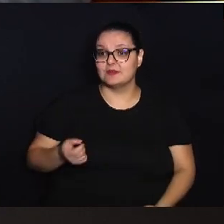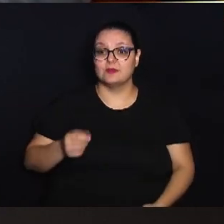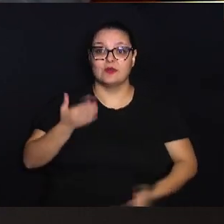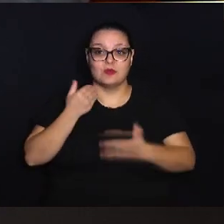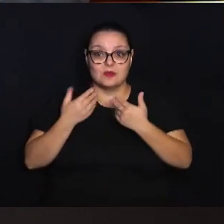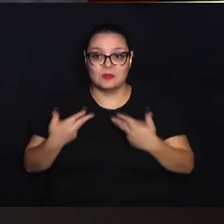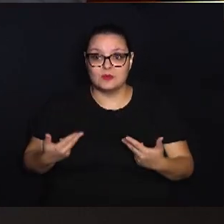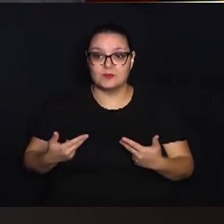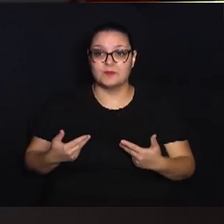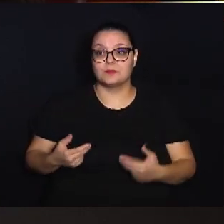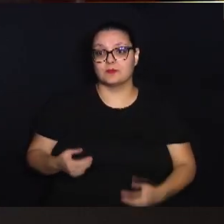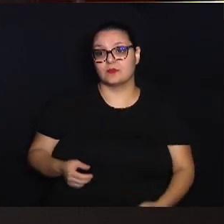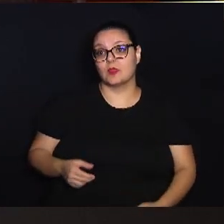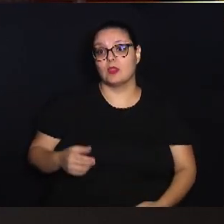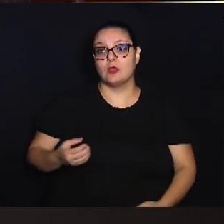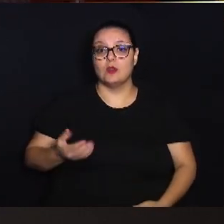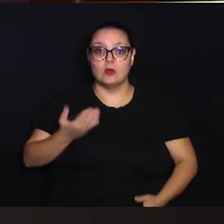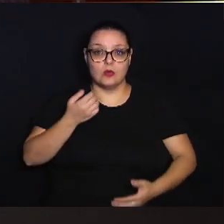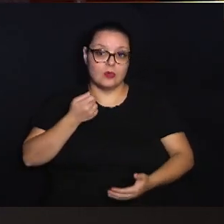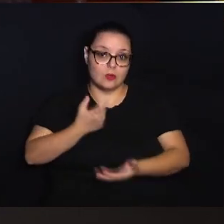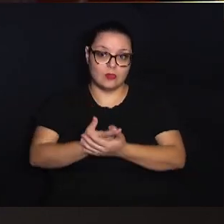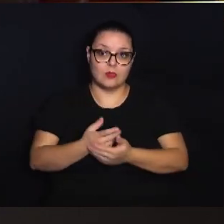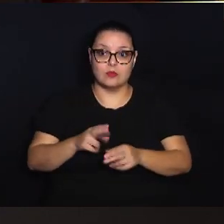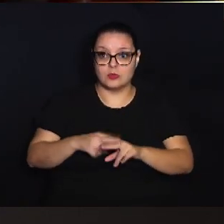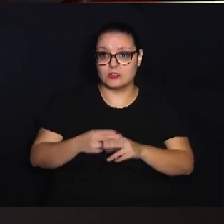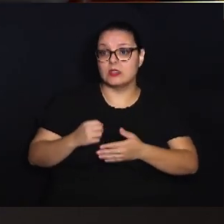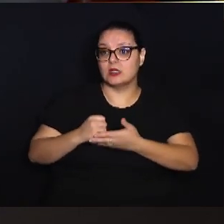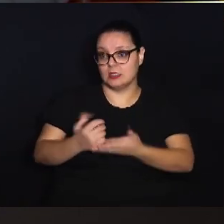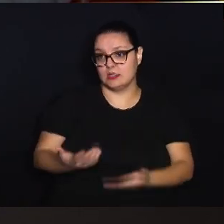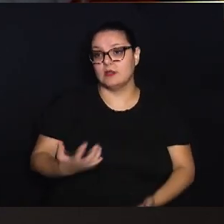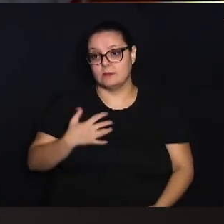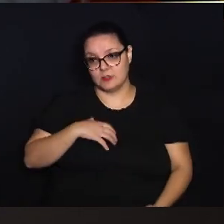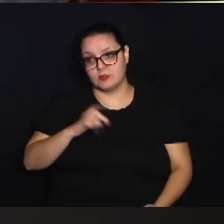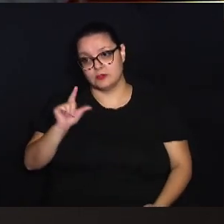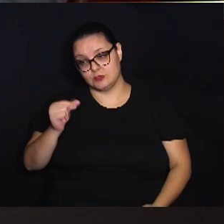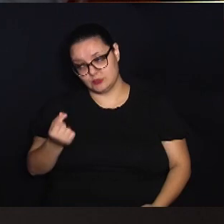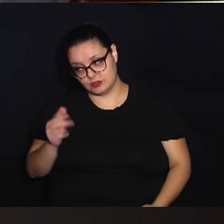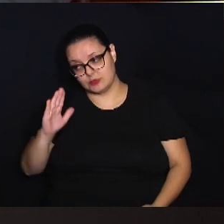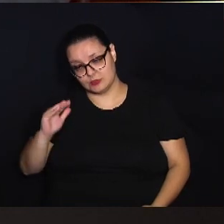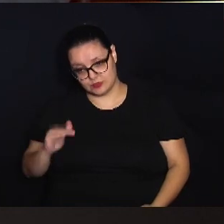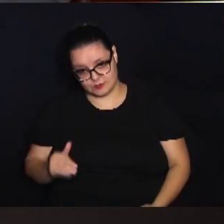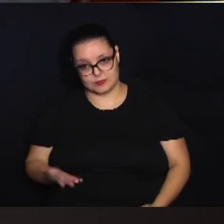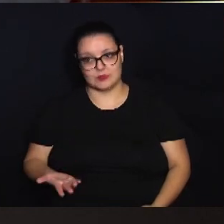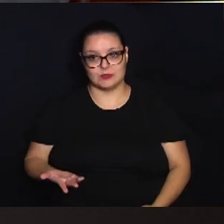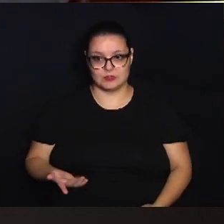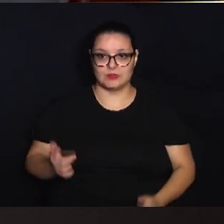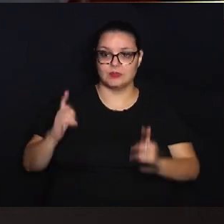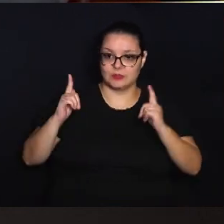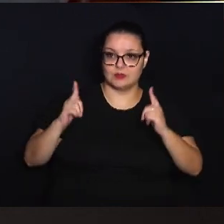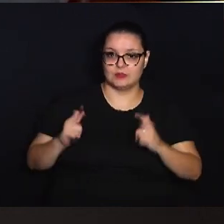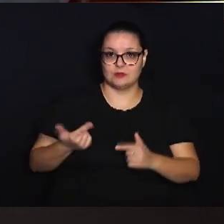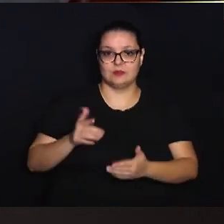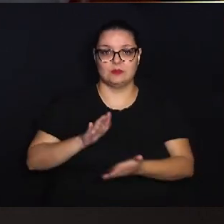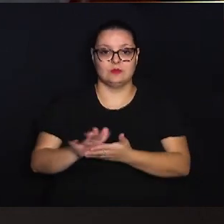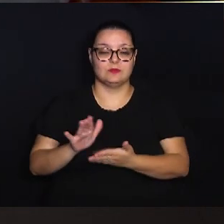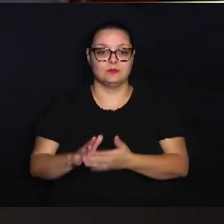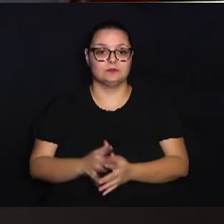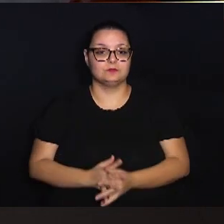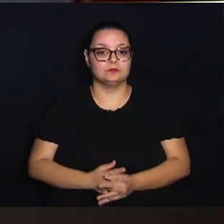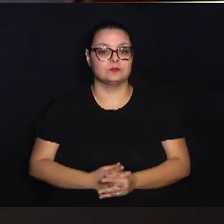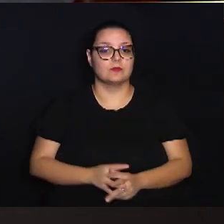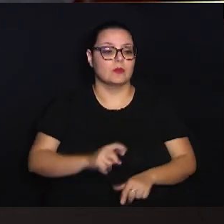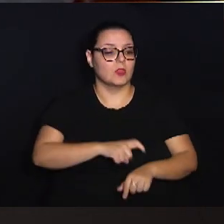faz uma refeição em casa. Ou então compra um chocolatinho, compra alguma coisa, né, leva. Então é uma maneira de você derrubar orçamento, derrubar custo e curtir sem muitos